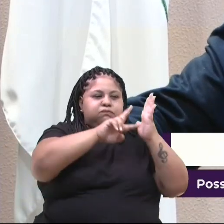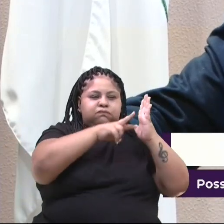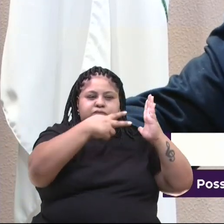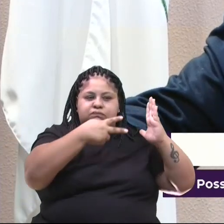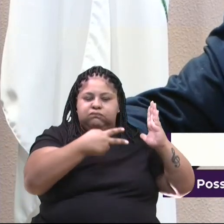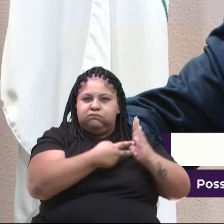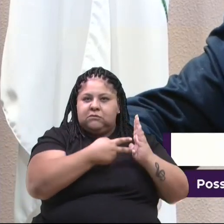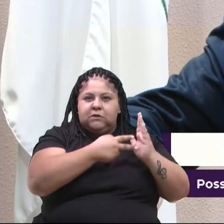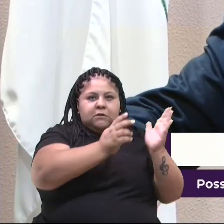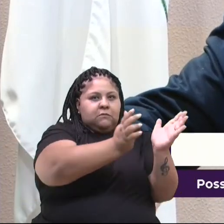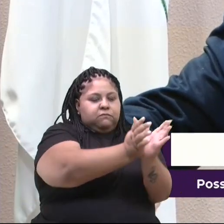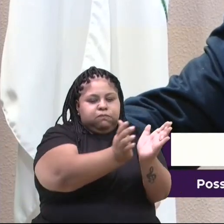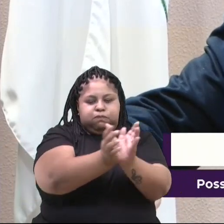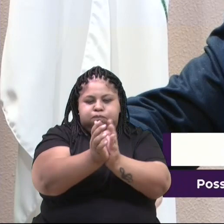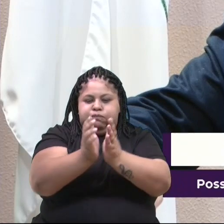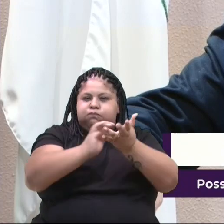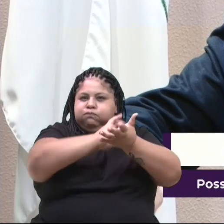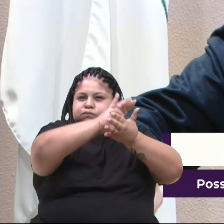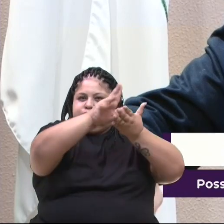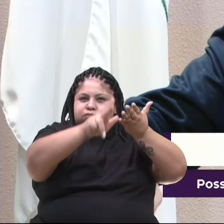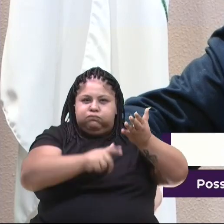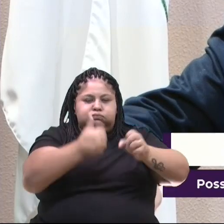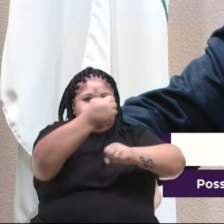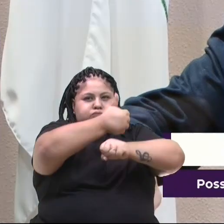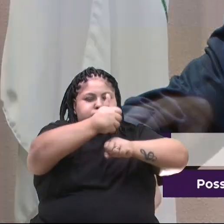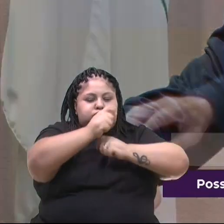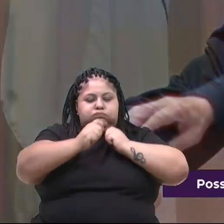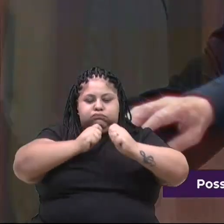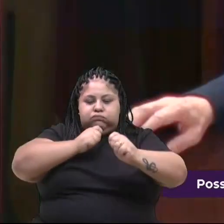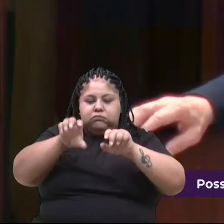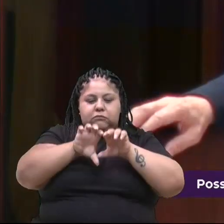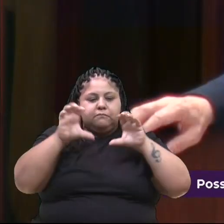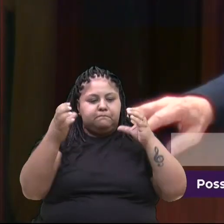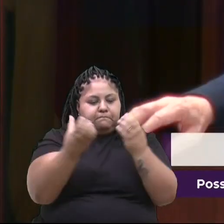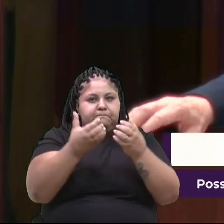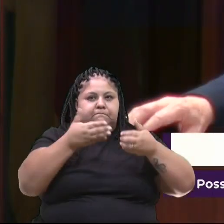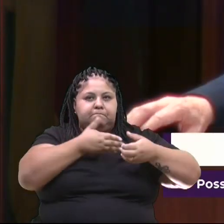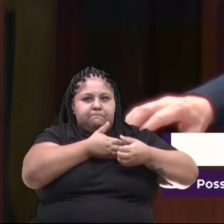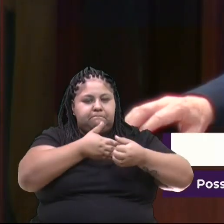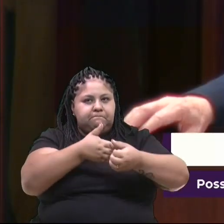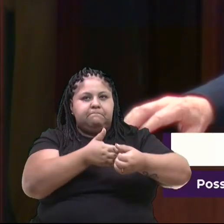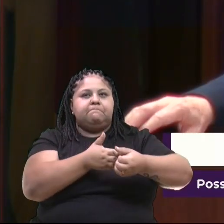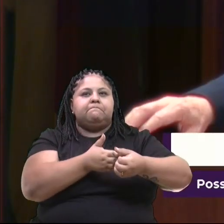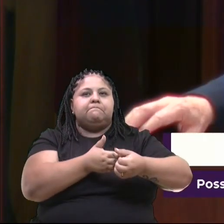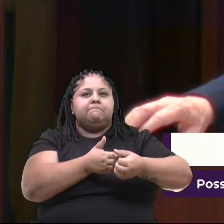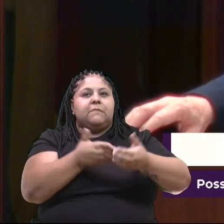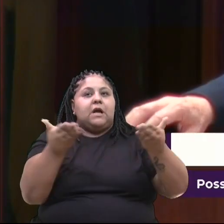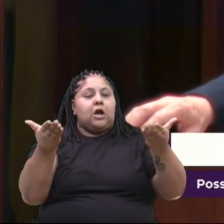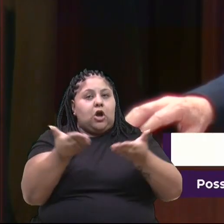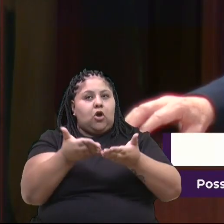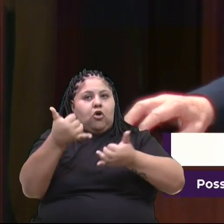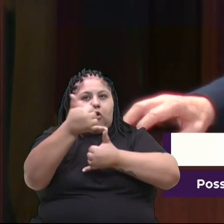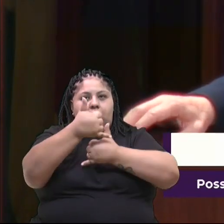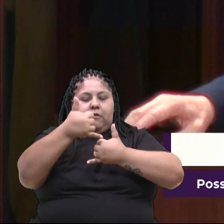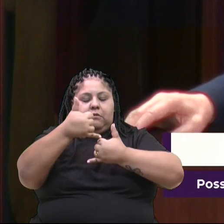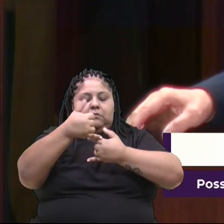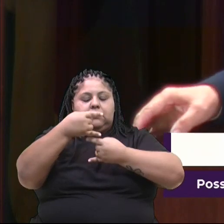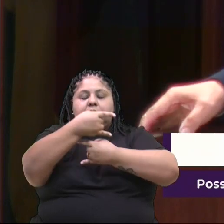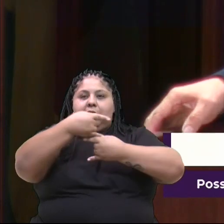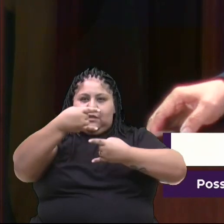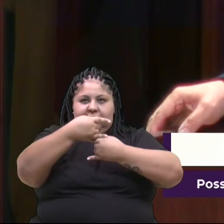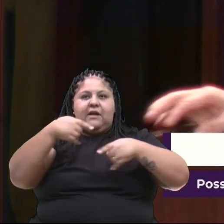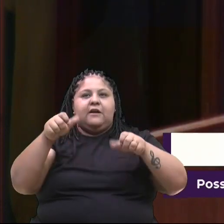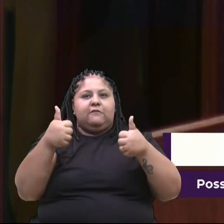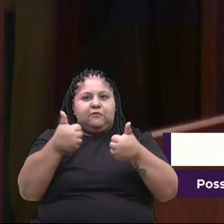e conselhos, profissionais da imprensa, comunidade que nos acompanha ao vivo ou através da TV